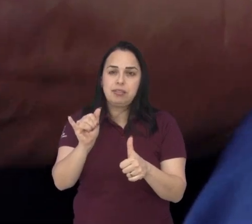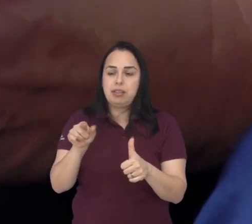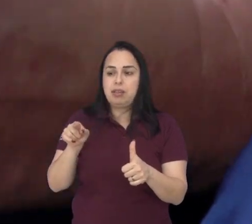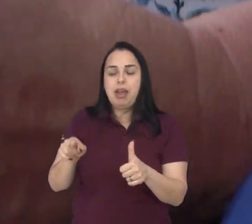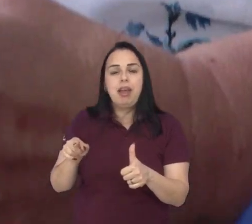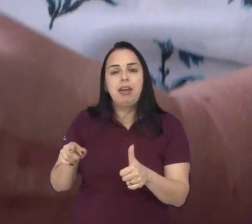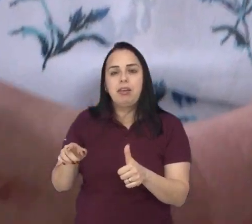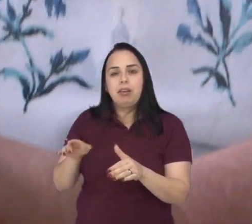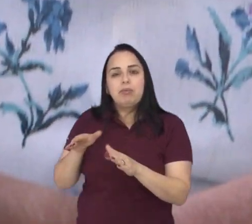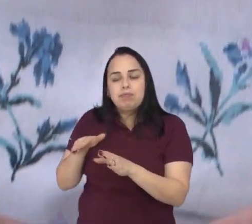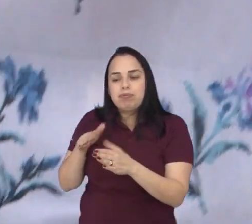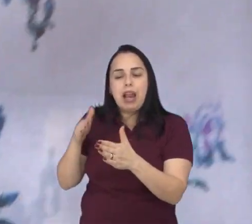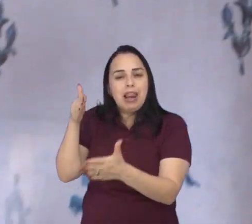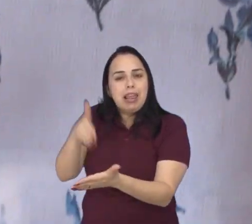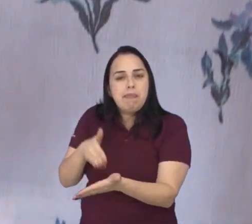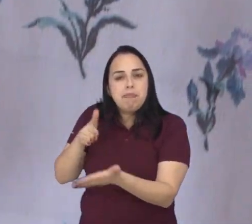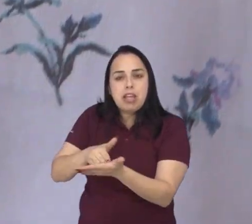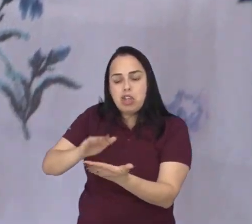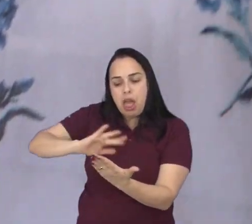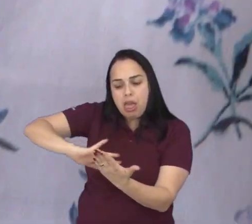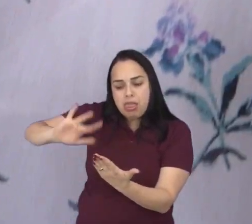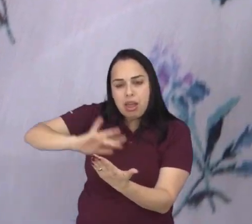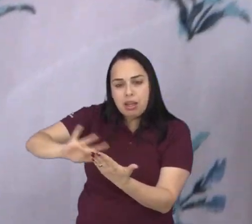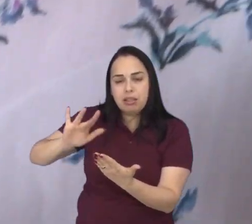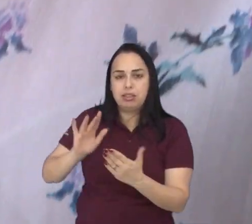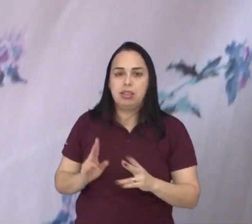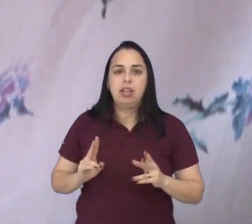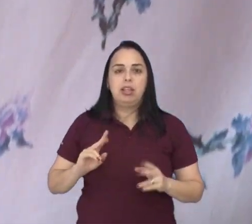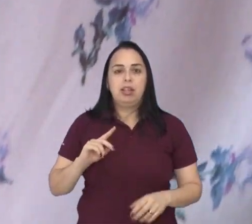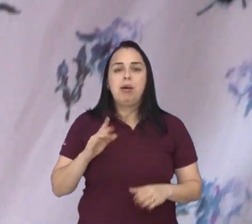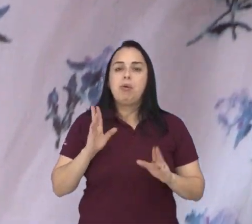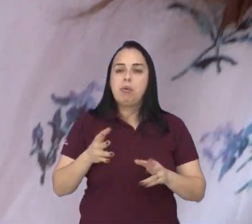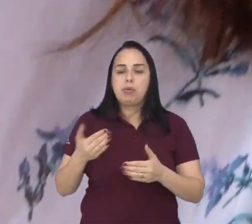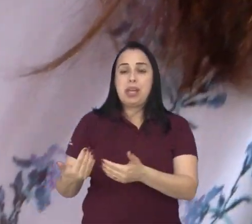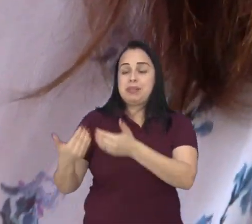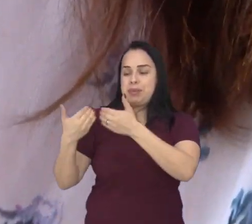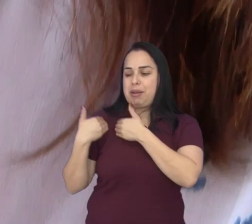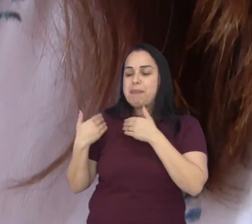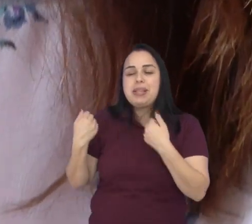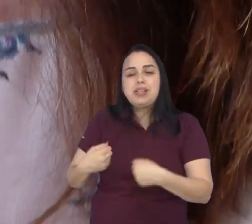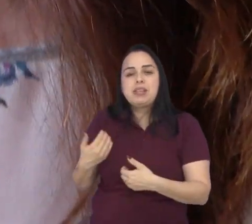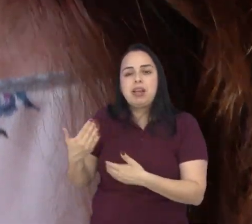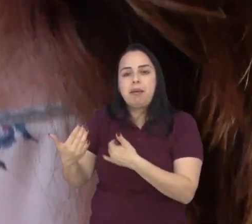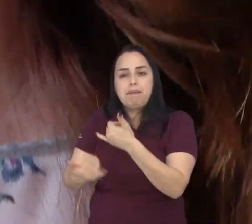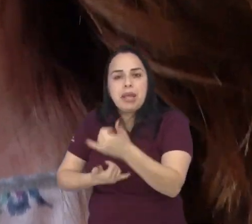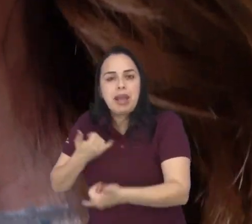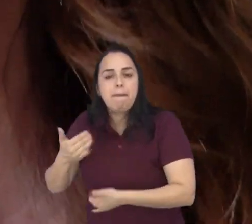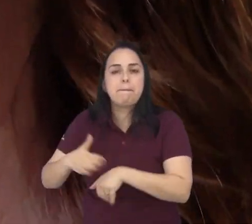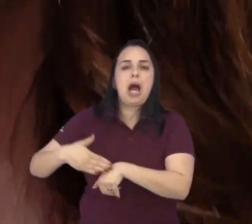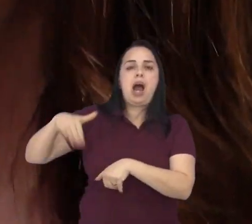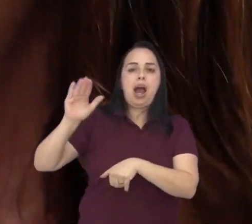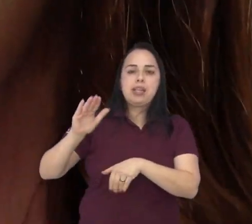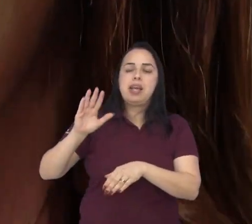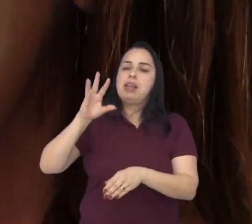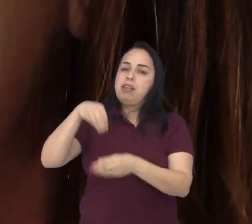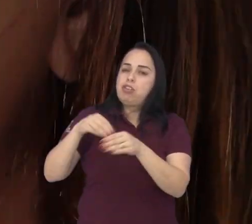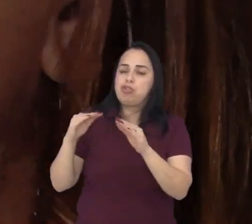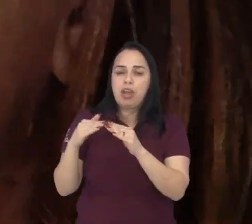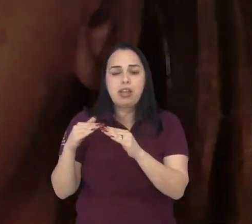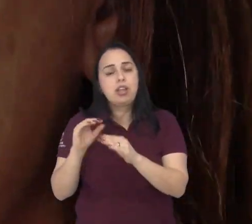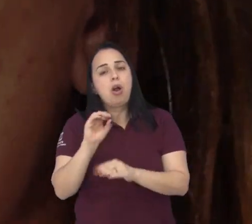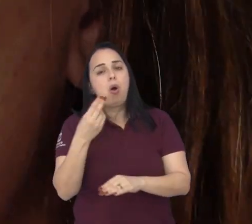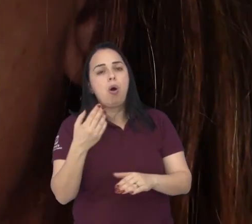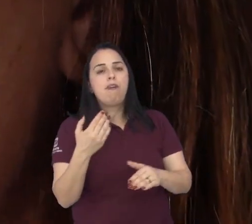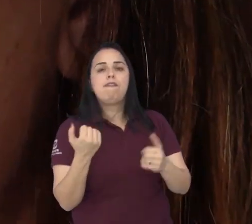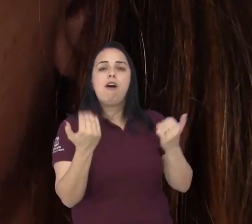diminuir o vício em telas. Os responsáveis devem realizar mais atividades com os filhos, ao ar livre ou dentro